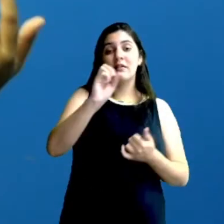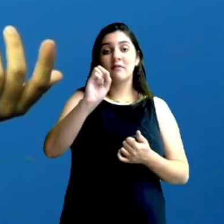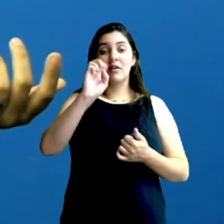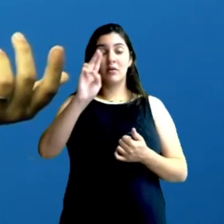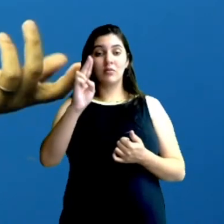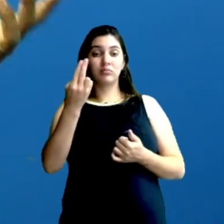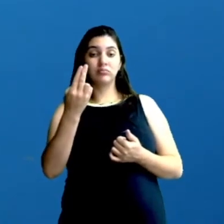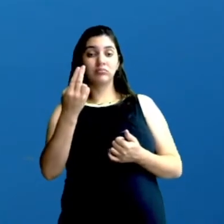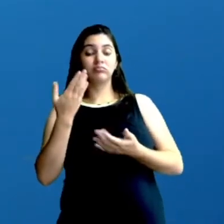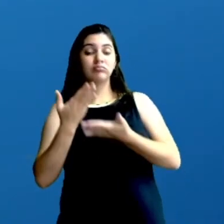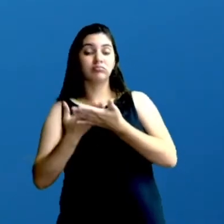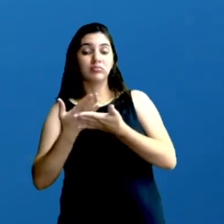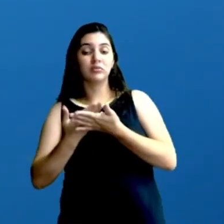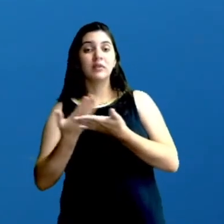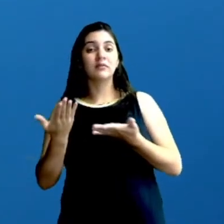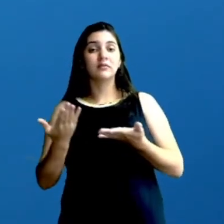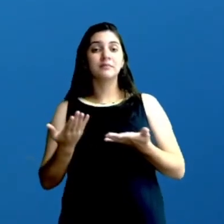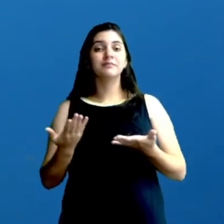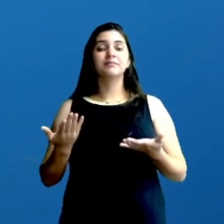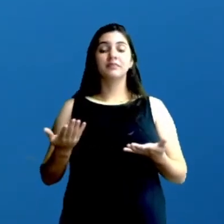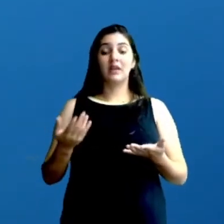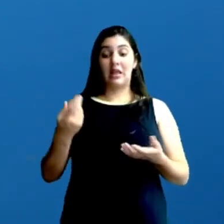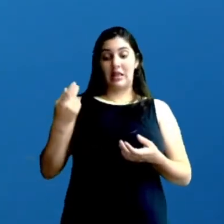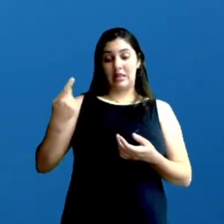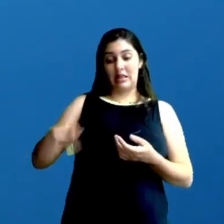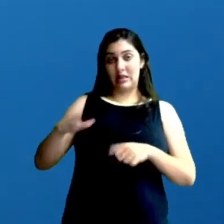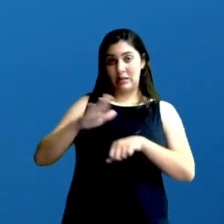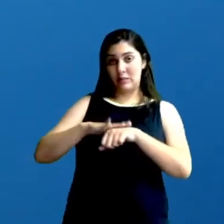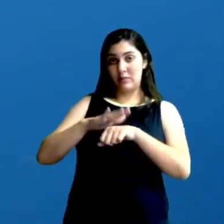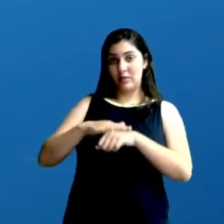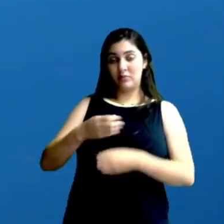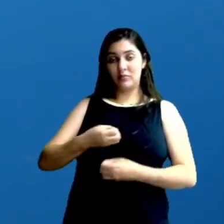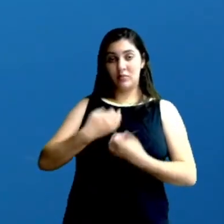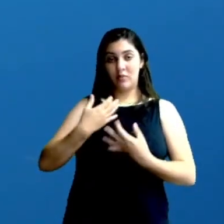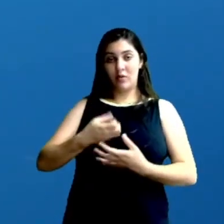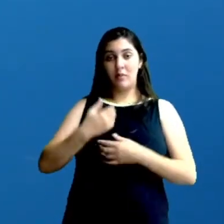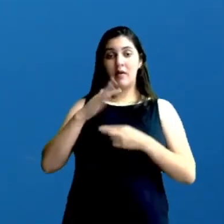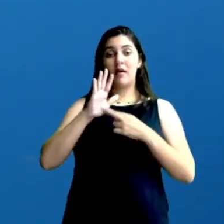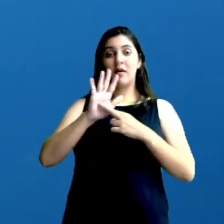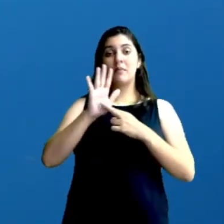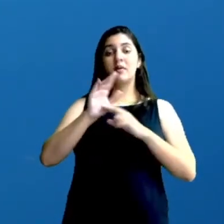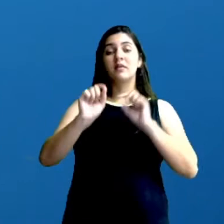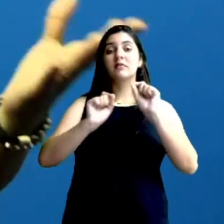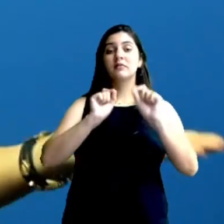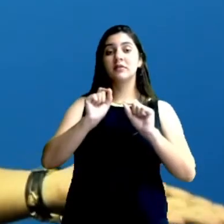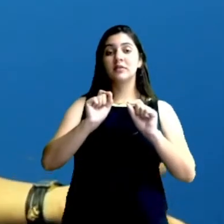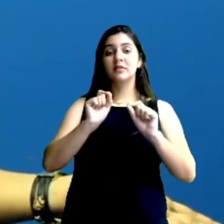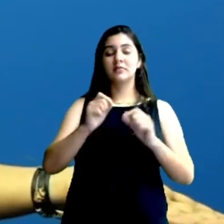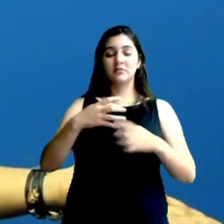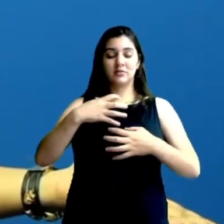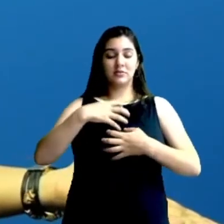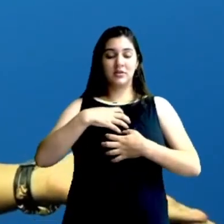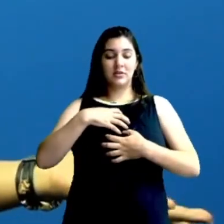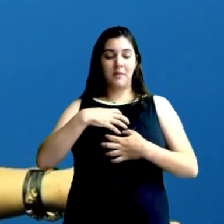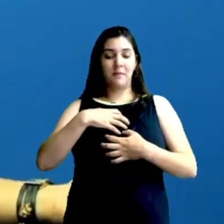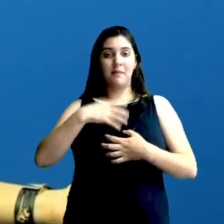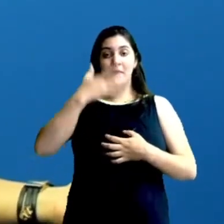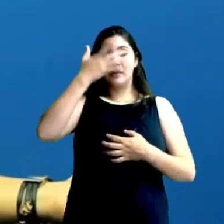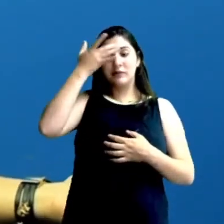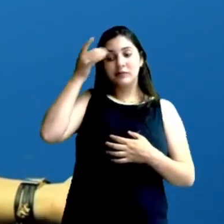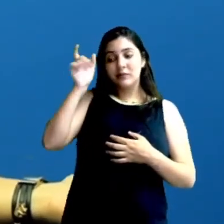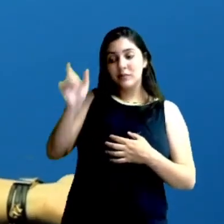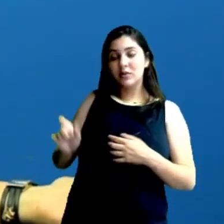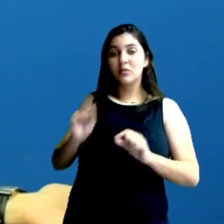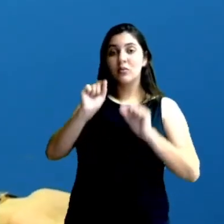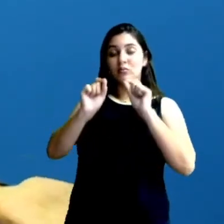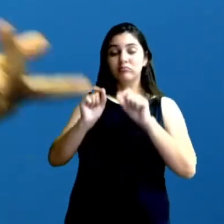fazia isso se fazia aquilo uns poemas nesse momento representava um sentimento dela pessoal alguma coisa que ela estava vivendo